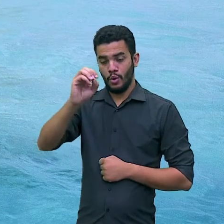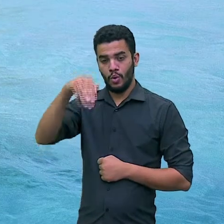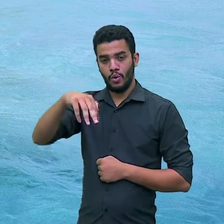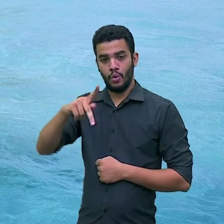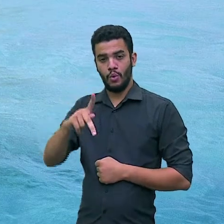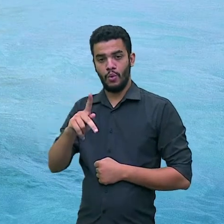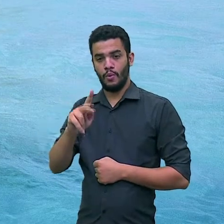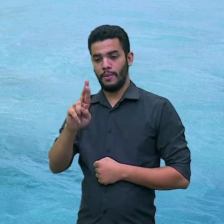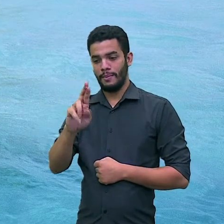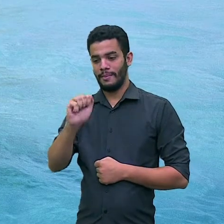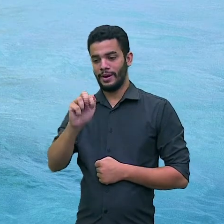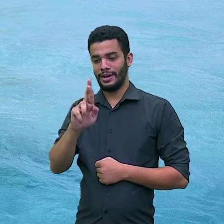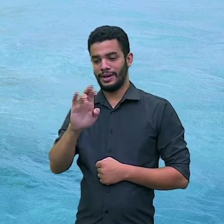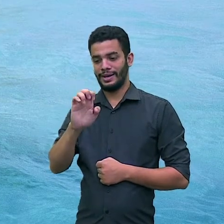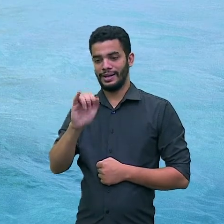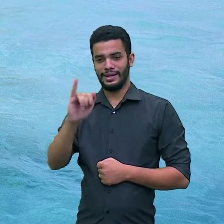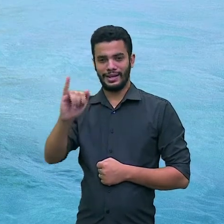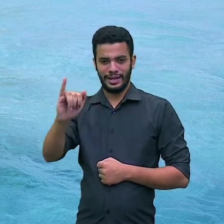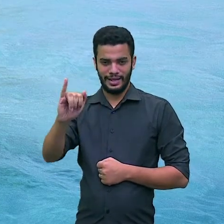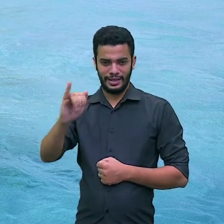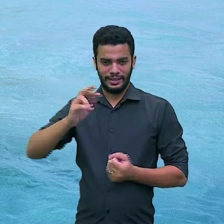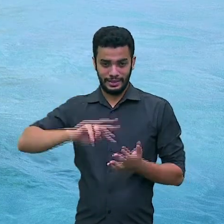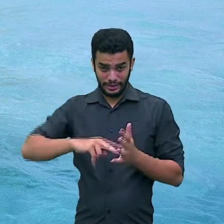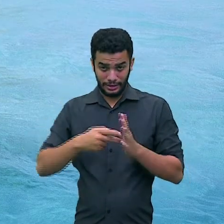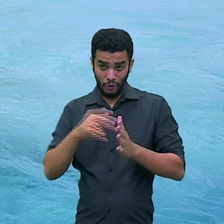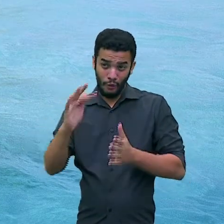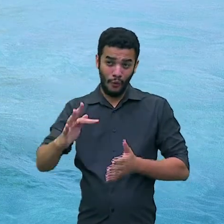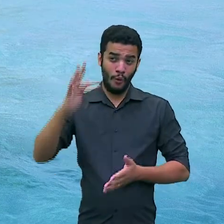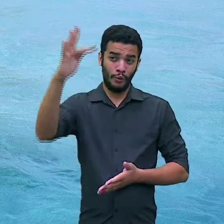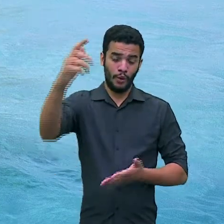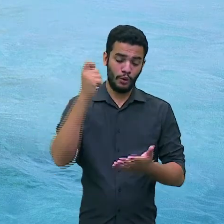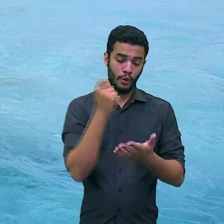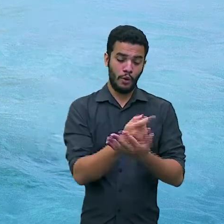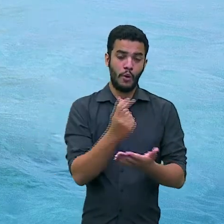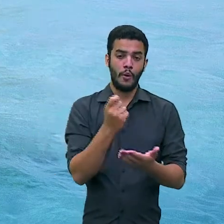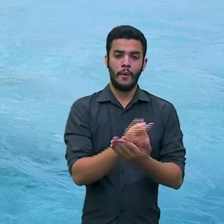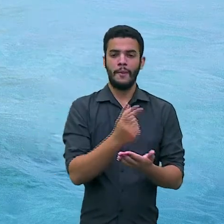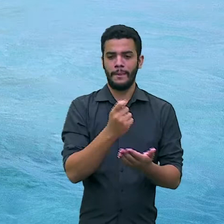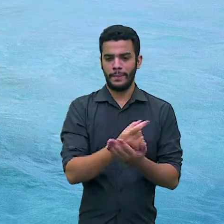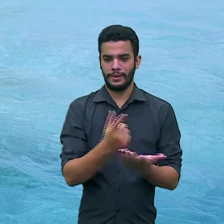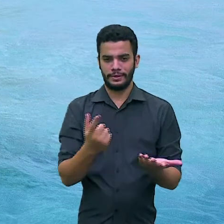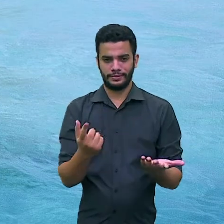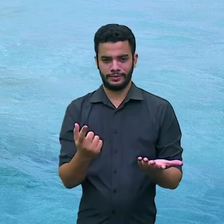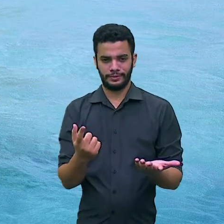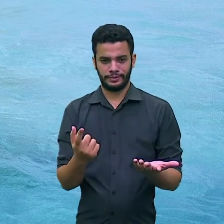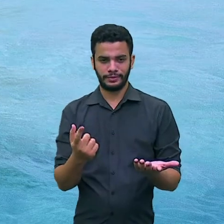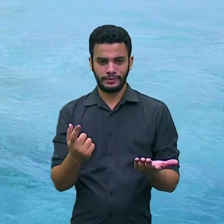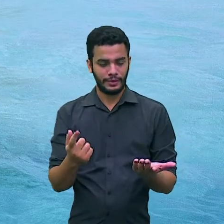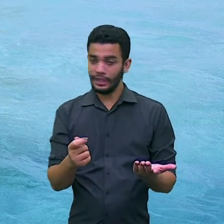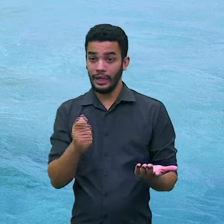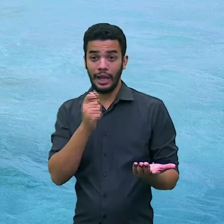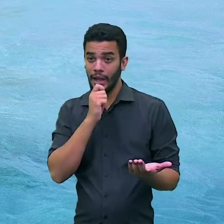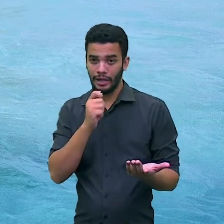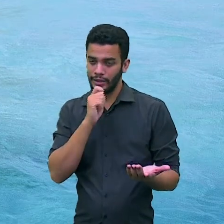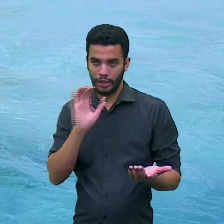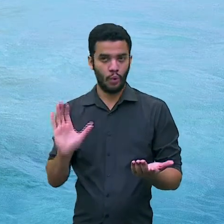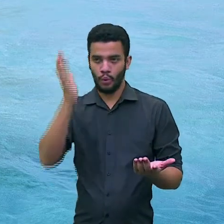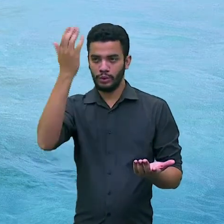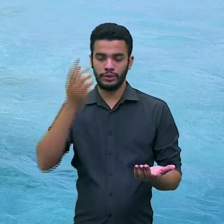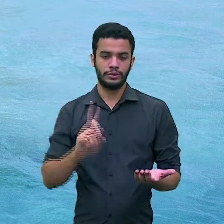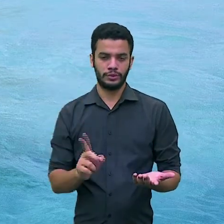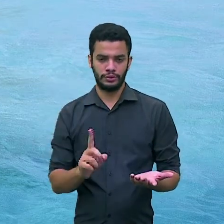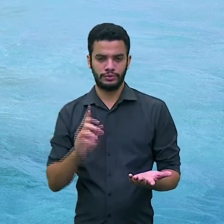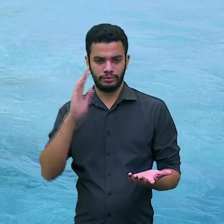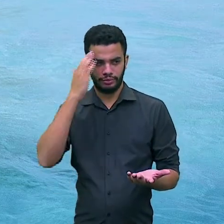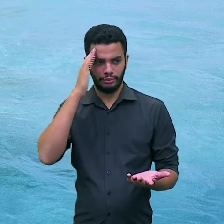não comprei. Algo que estou planejando fazer. Ainda vou comprar. Neste